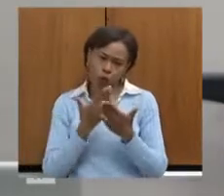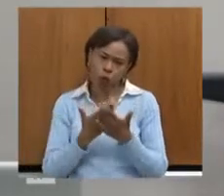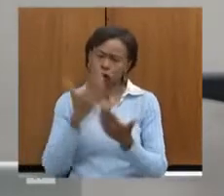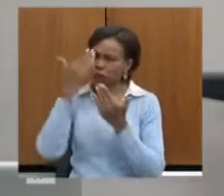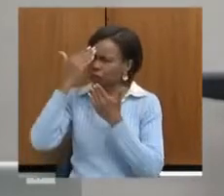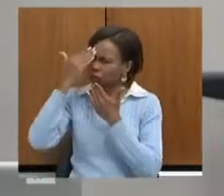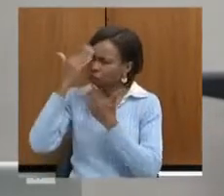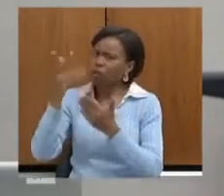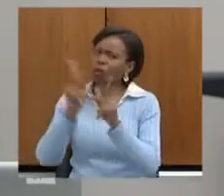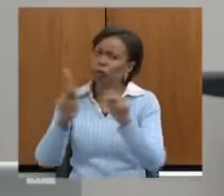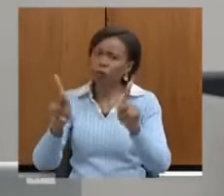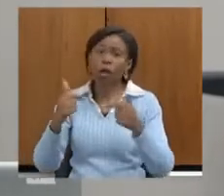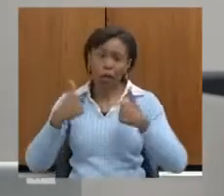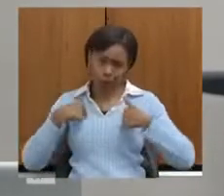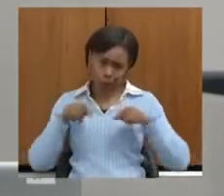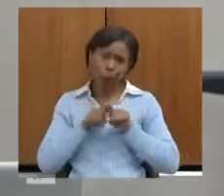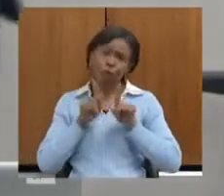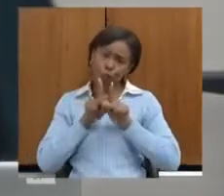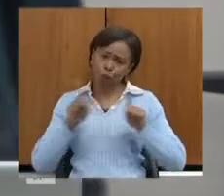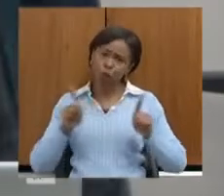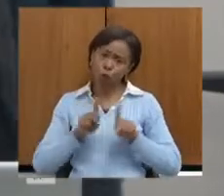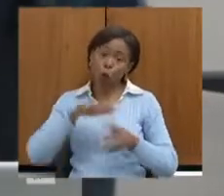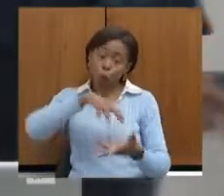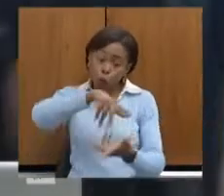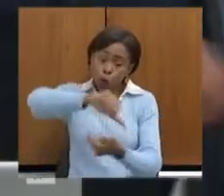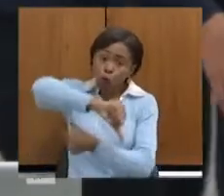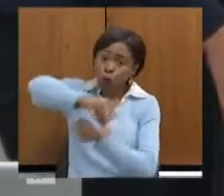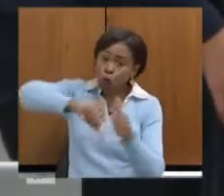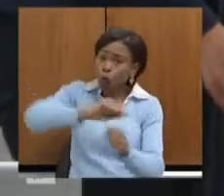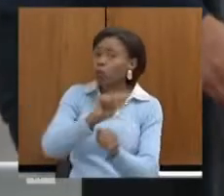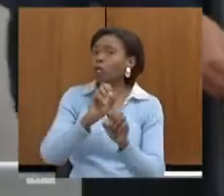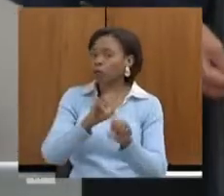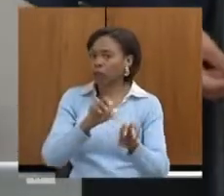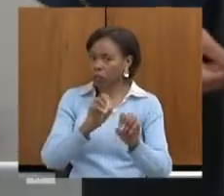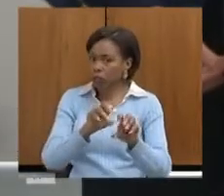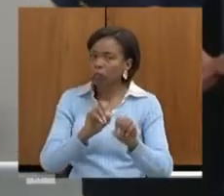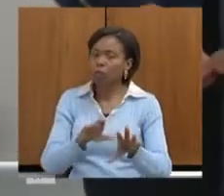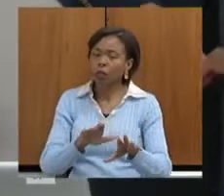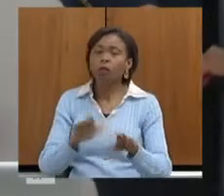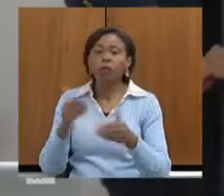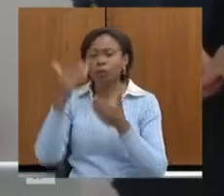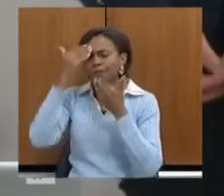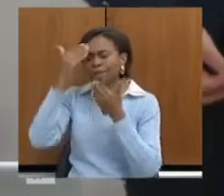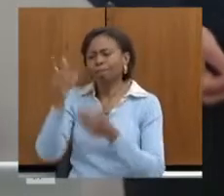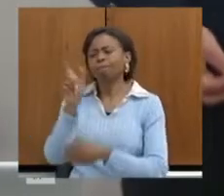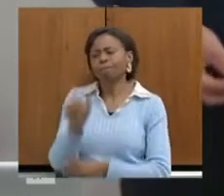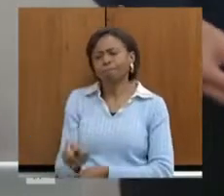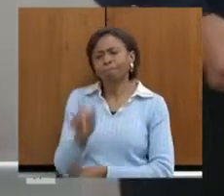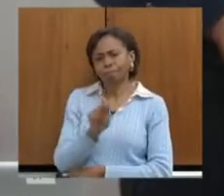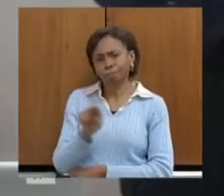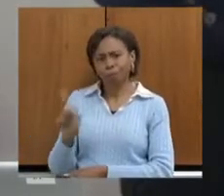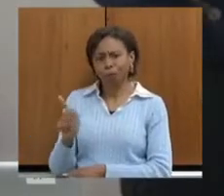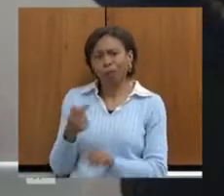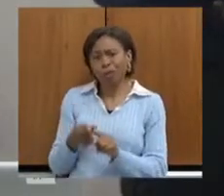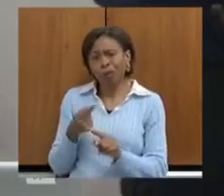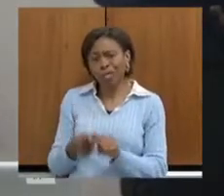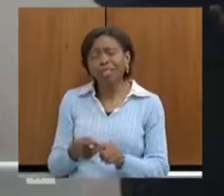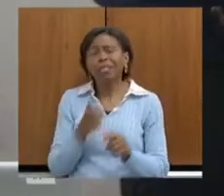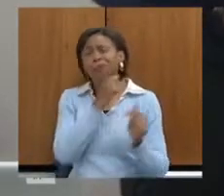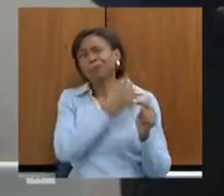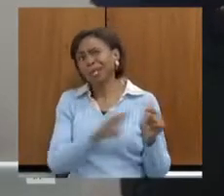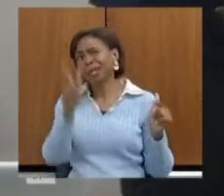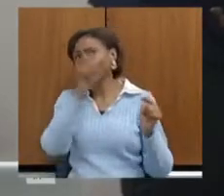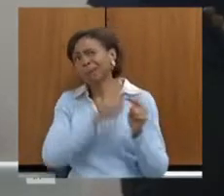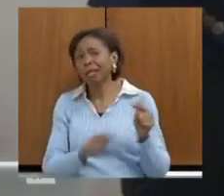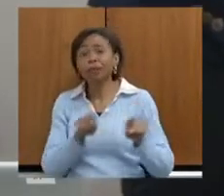né o mundo se transforma pela educação e quero agradecer a professora Porque apesar de tudo apesar de na semana